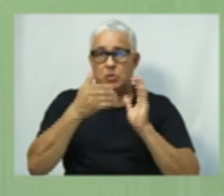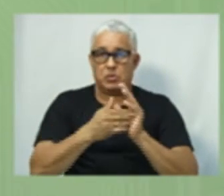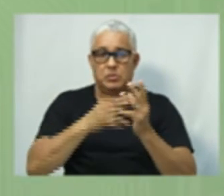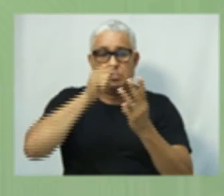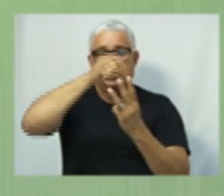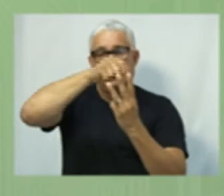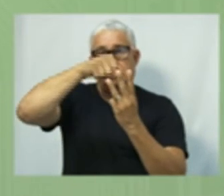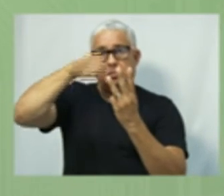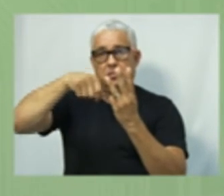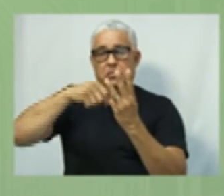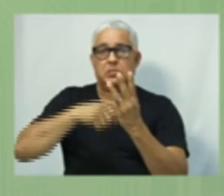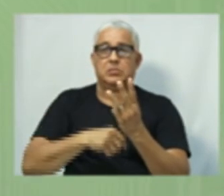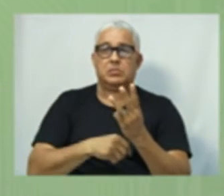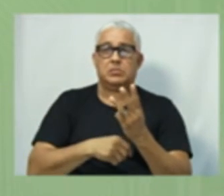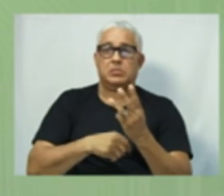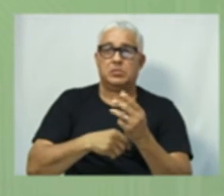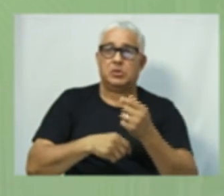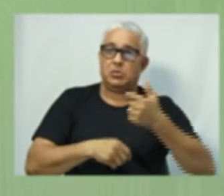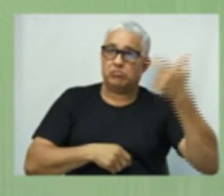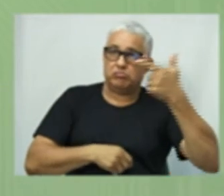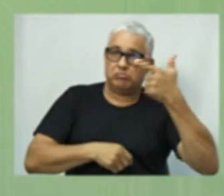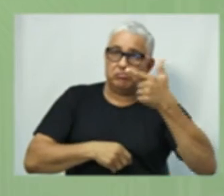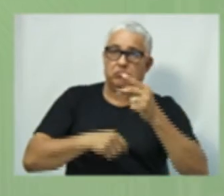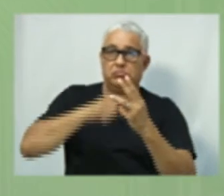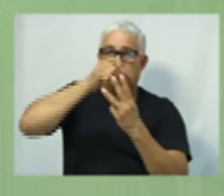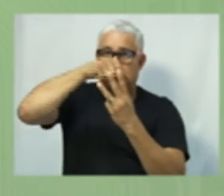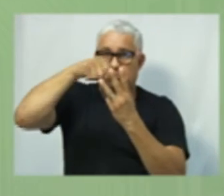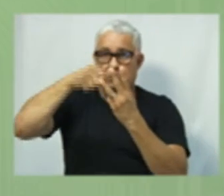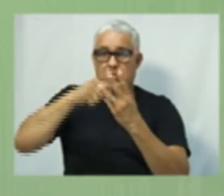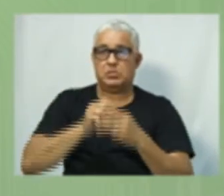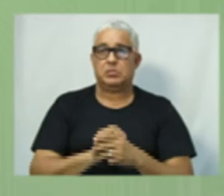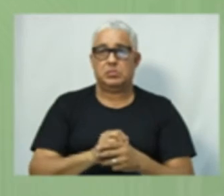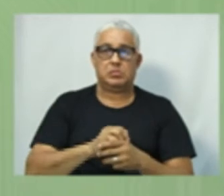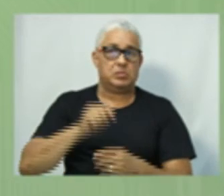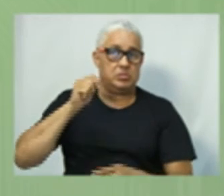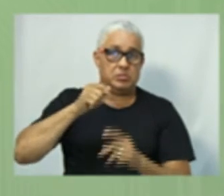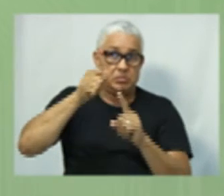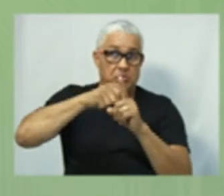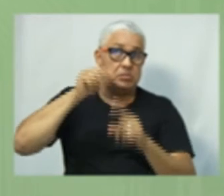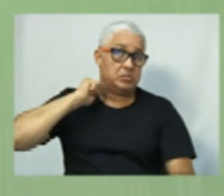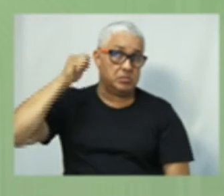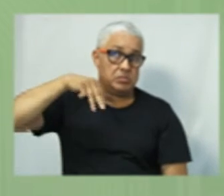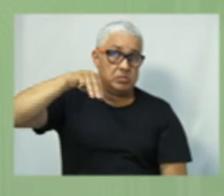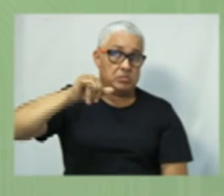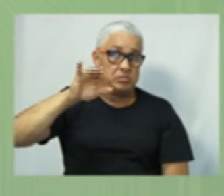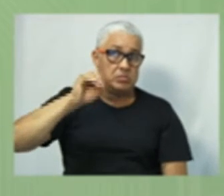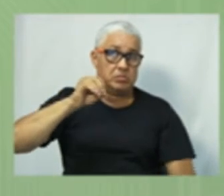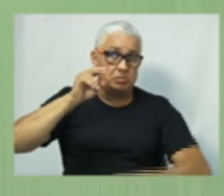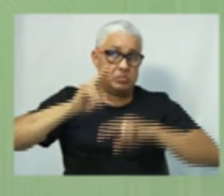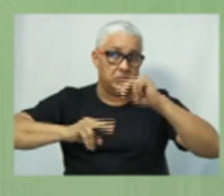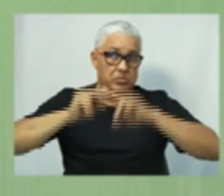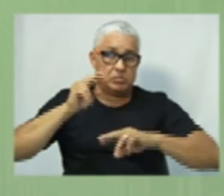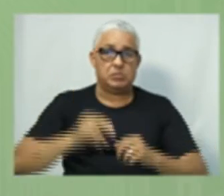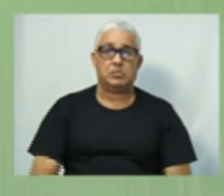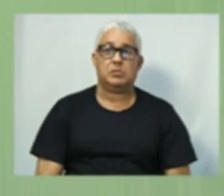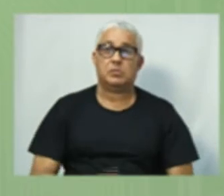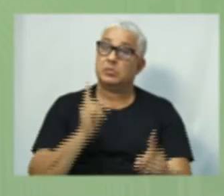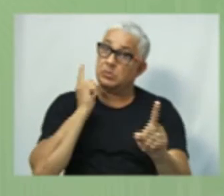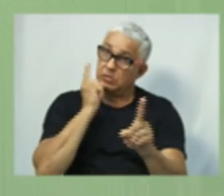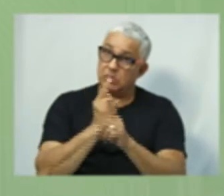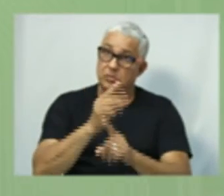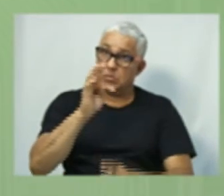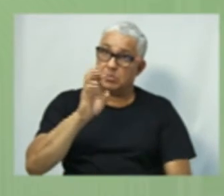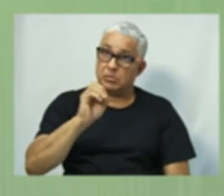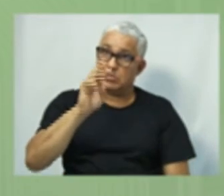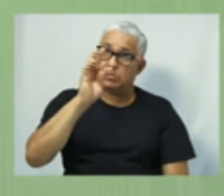trimestre. Nesse caso, que é o segundo trimestre, foram os valores de abril, maio, junho. Achamos o valor